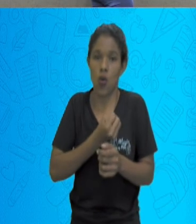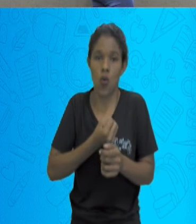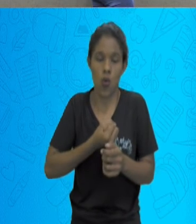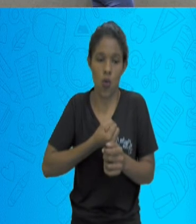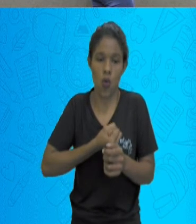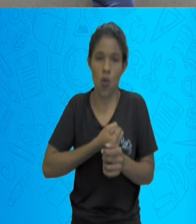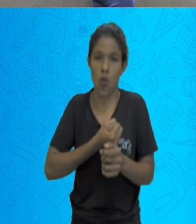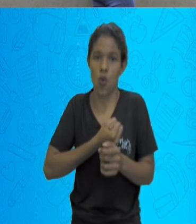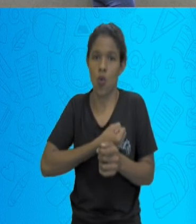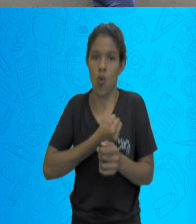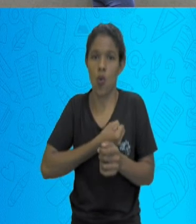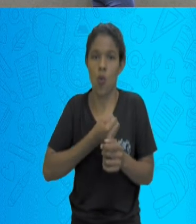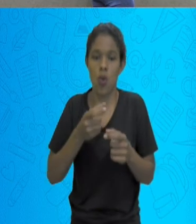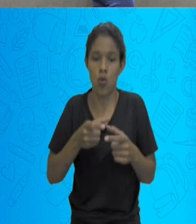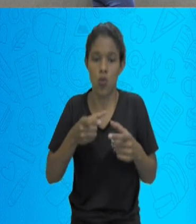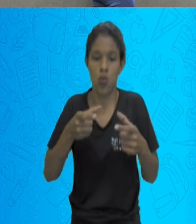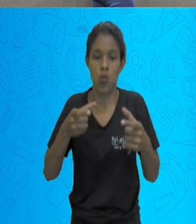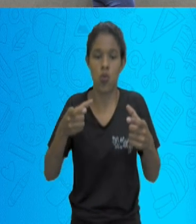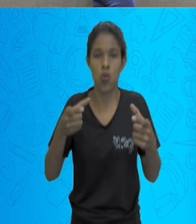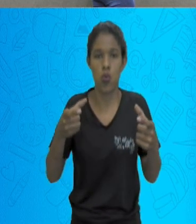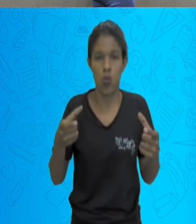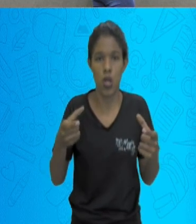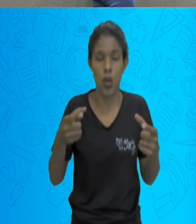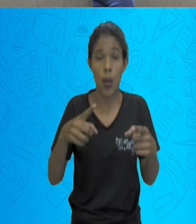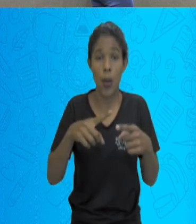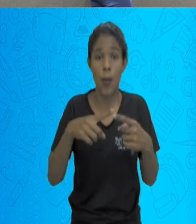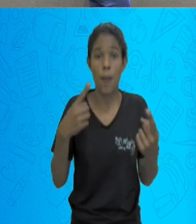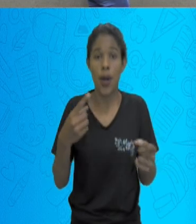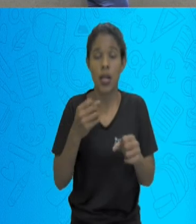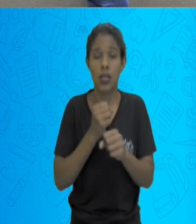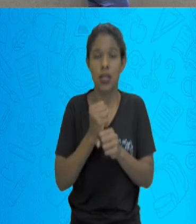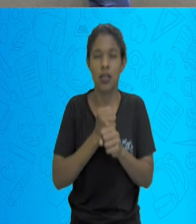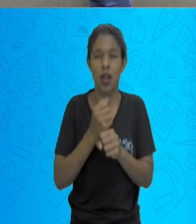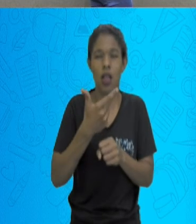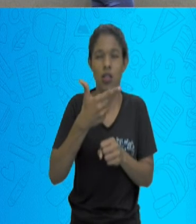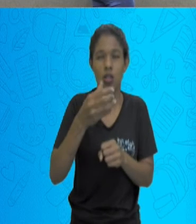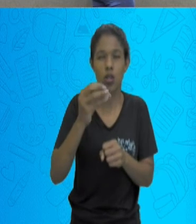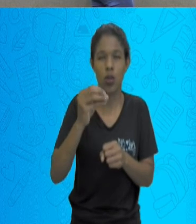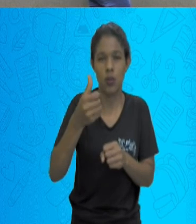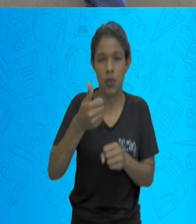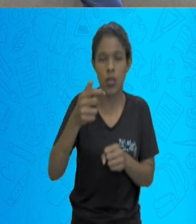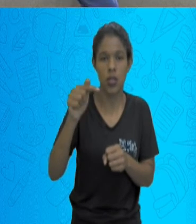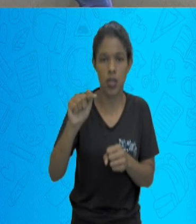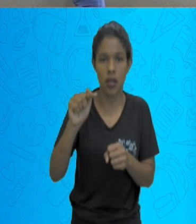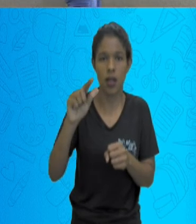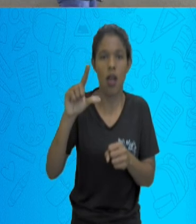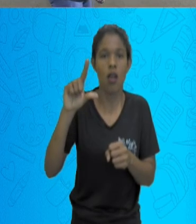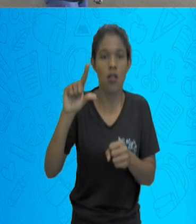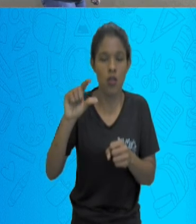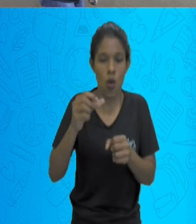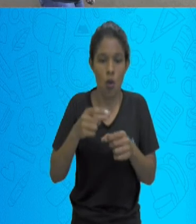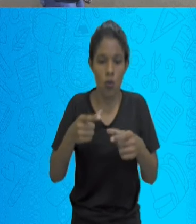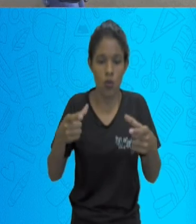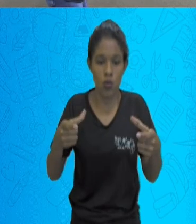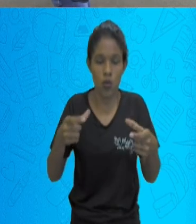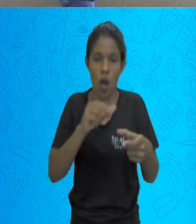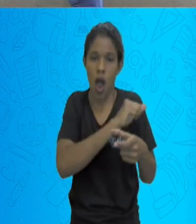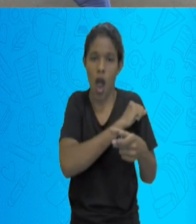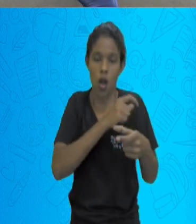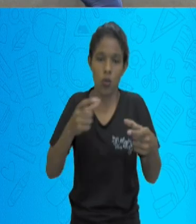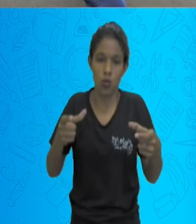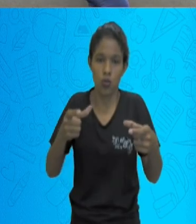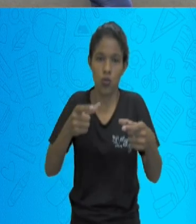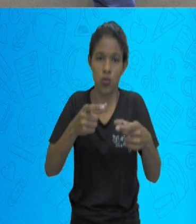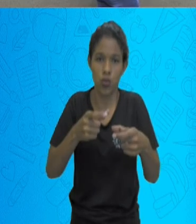ano de 2017, olha, diminuiu. Aí 2018 continuou diminuindo